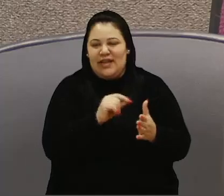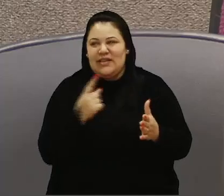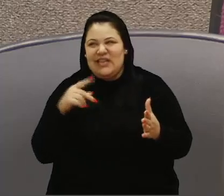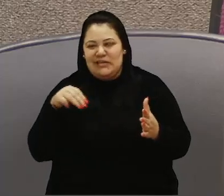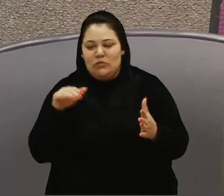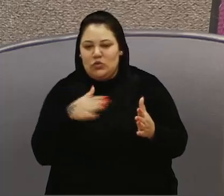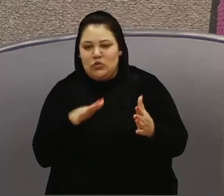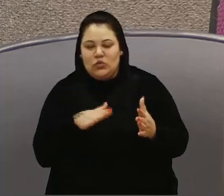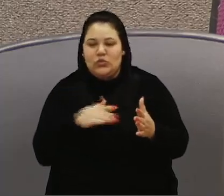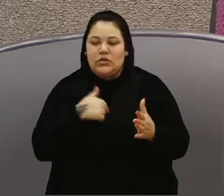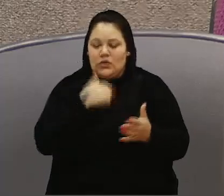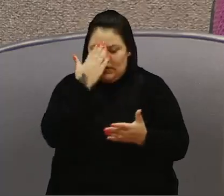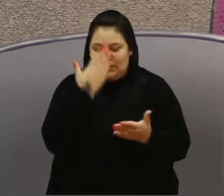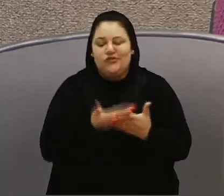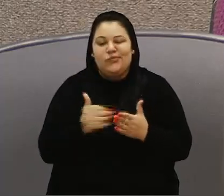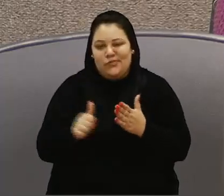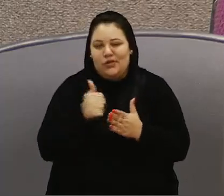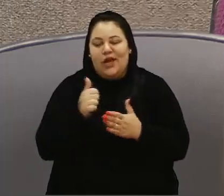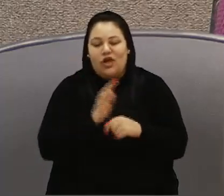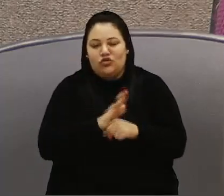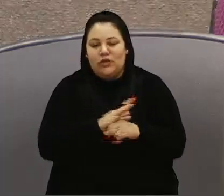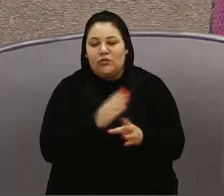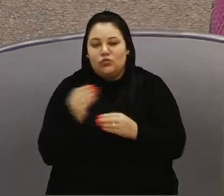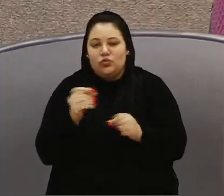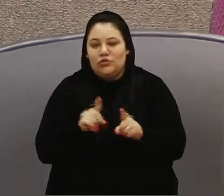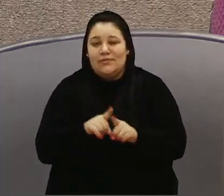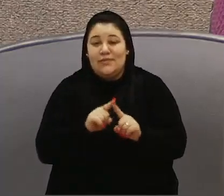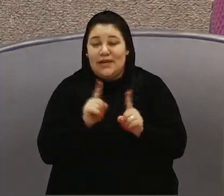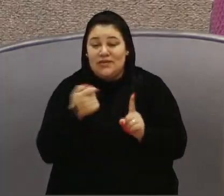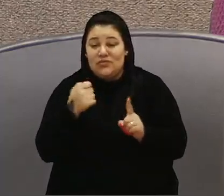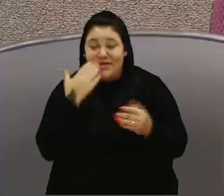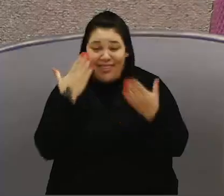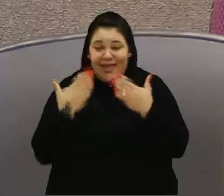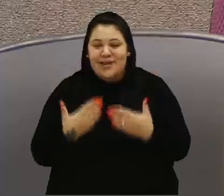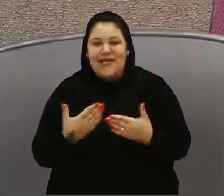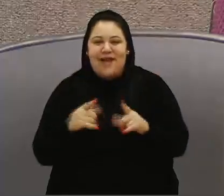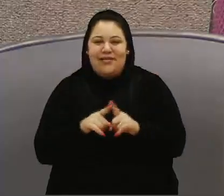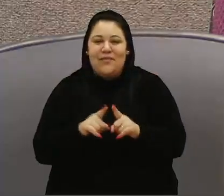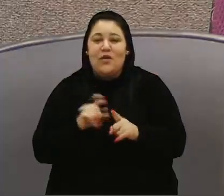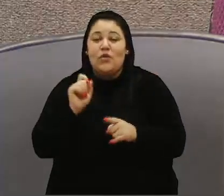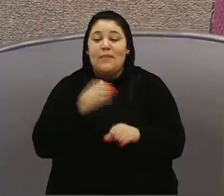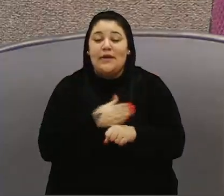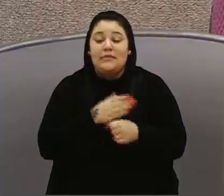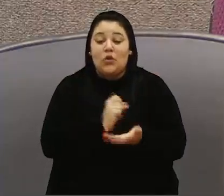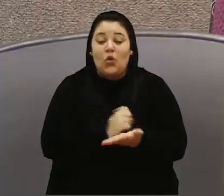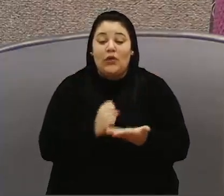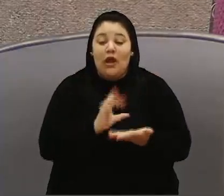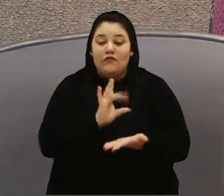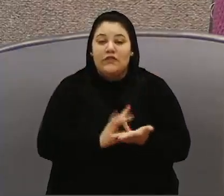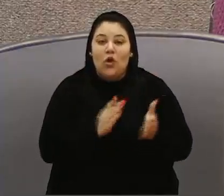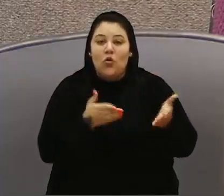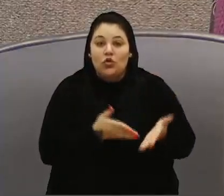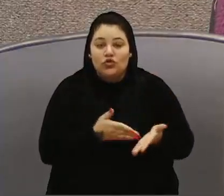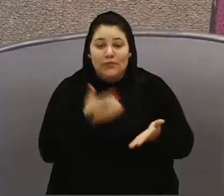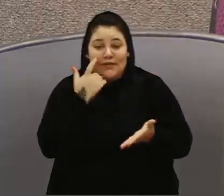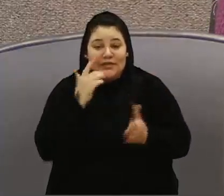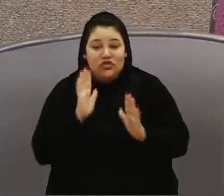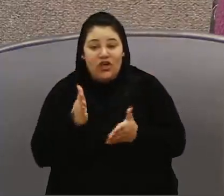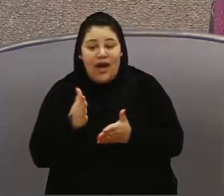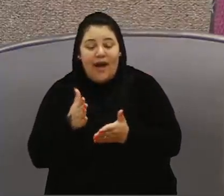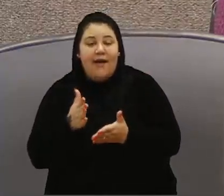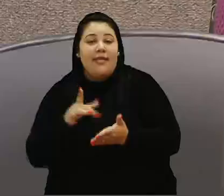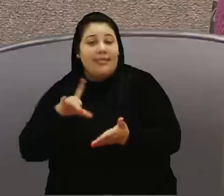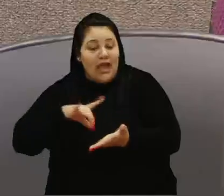Eu acredito que já melhoraria bastante, mas vamos ter que verificar o que está no contrato hoje para verificar se já está acontecendo. Se não